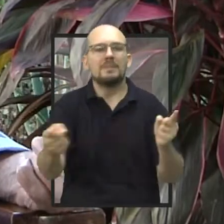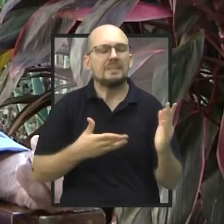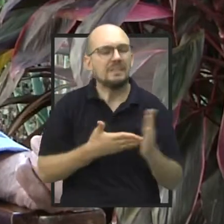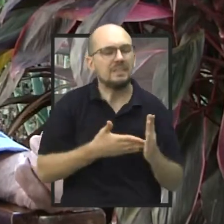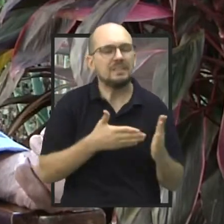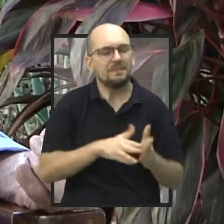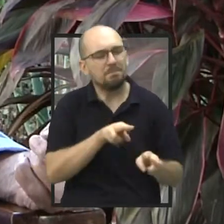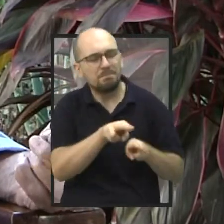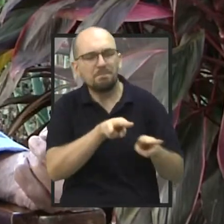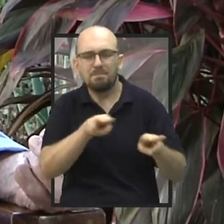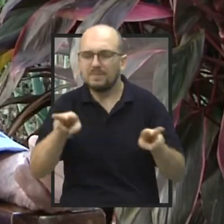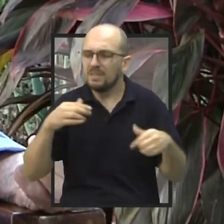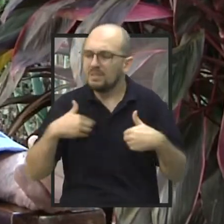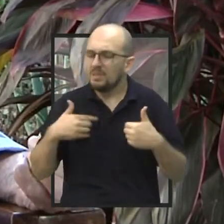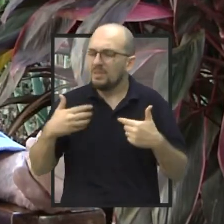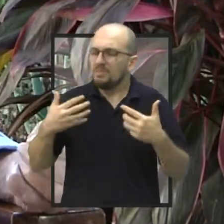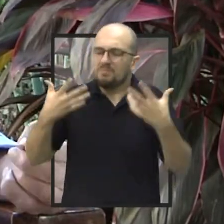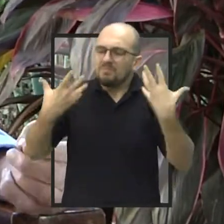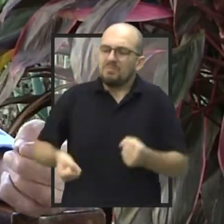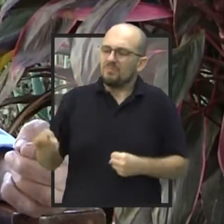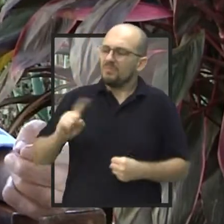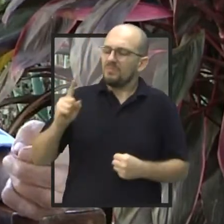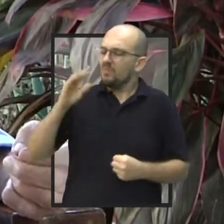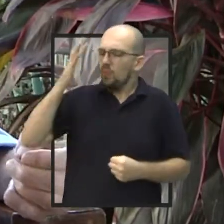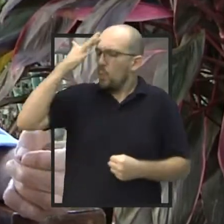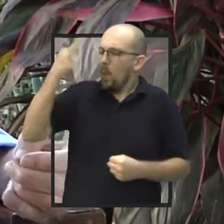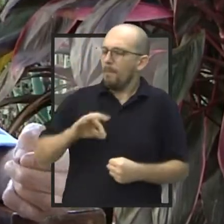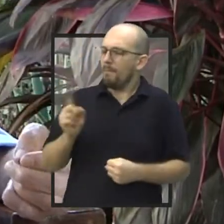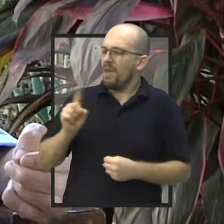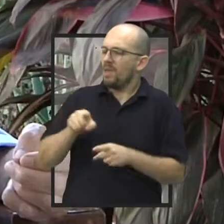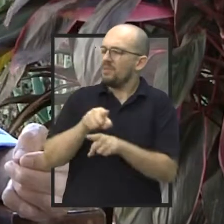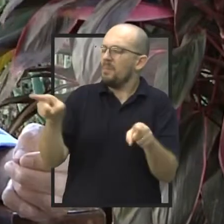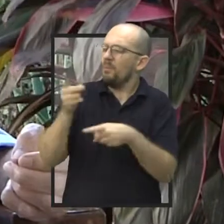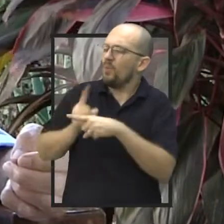Então essa incompreensão chegou até